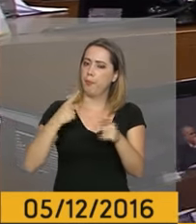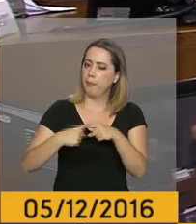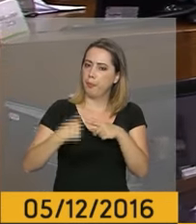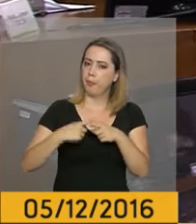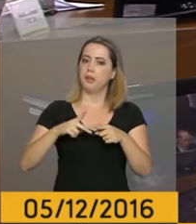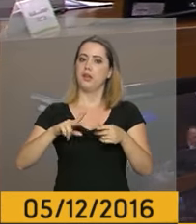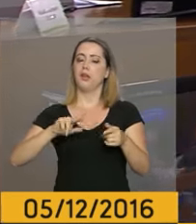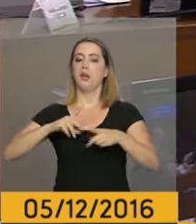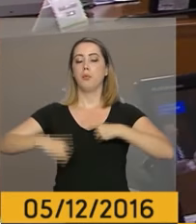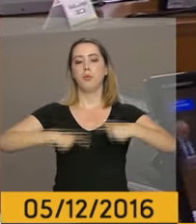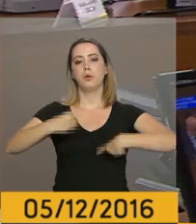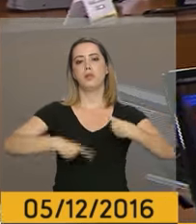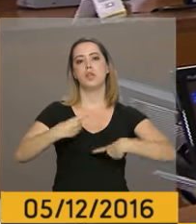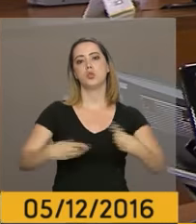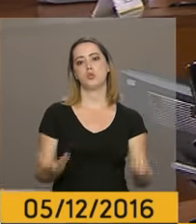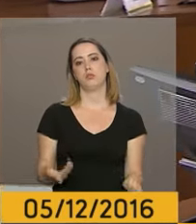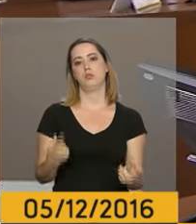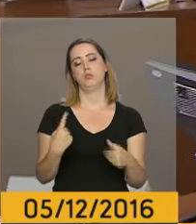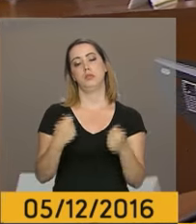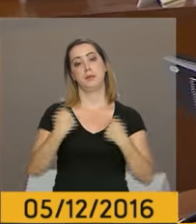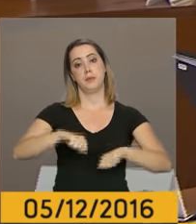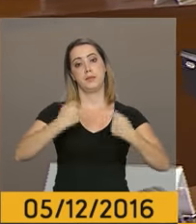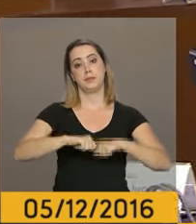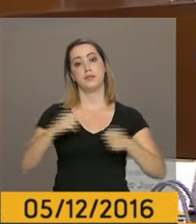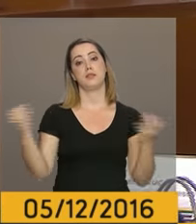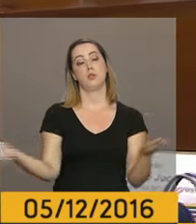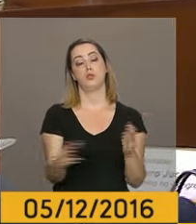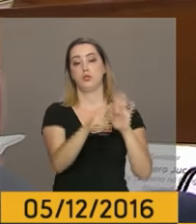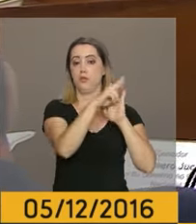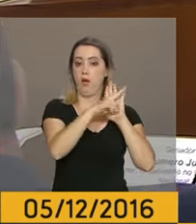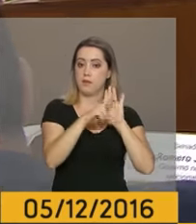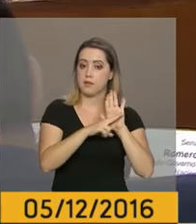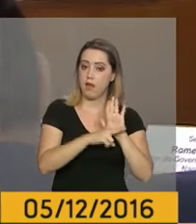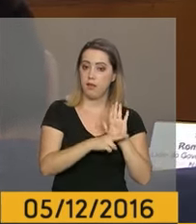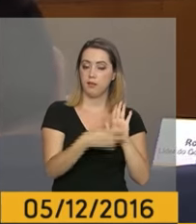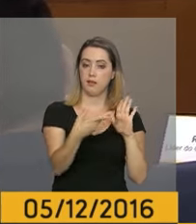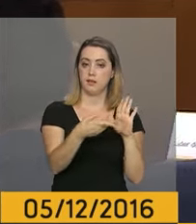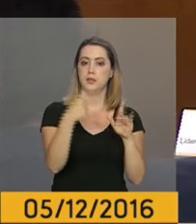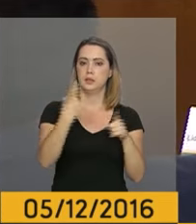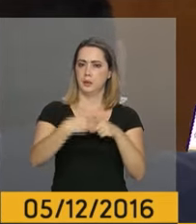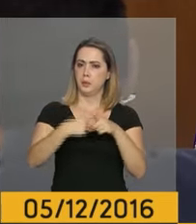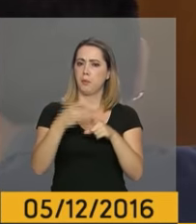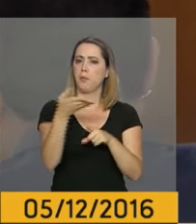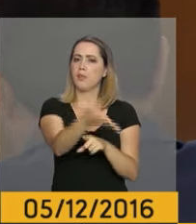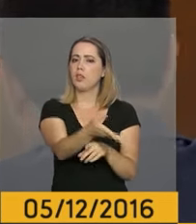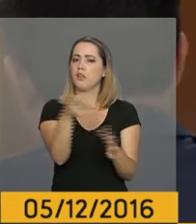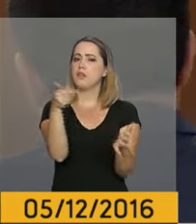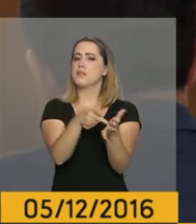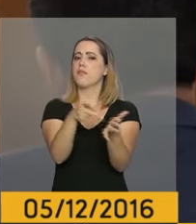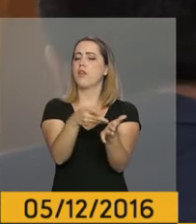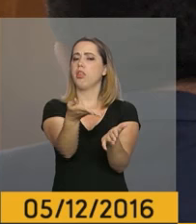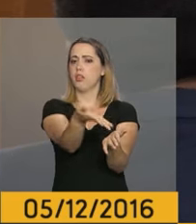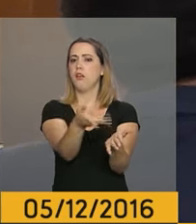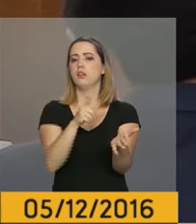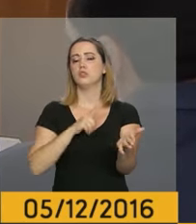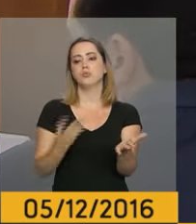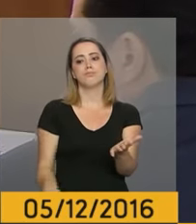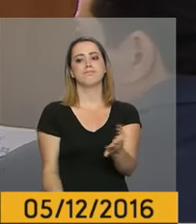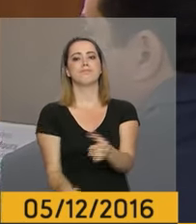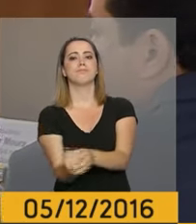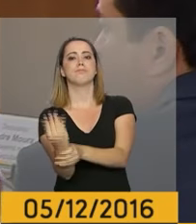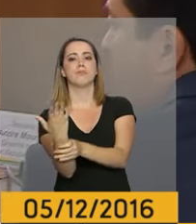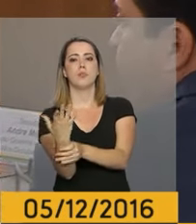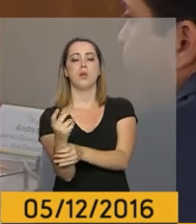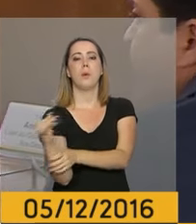necessidade inafastável dessa reforma. Porque é exatamente dessa realidade que surge uma